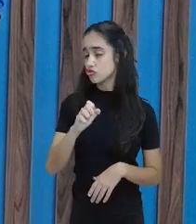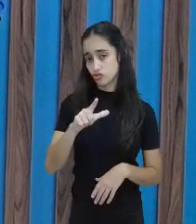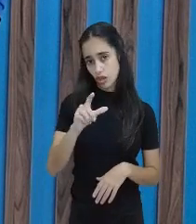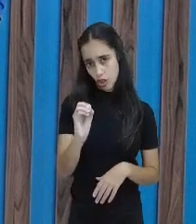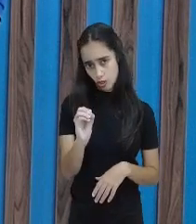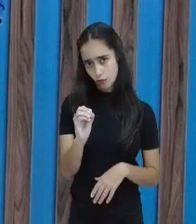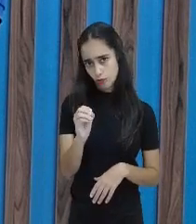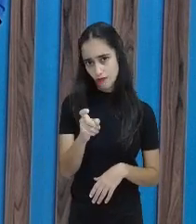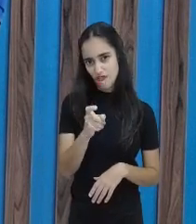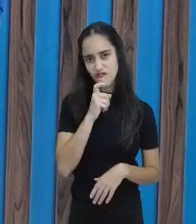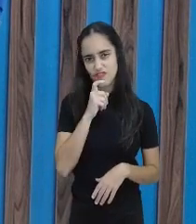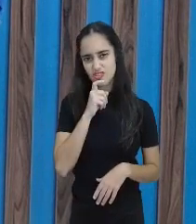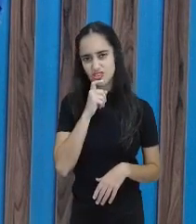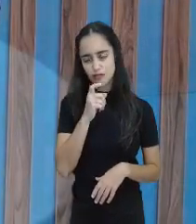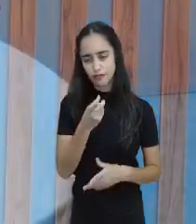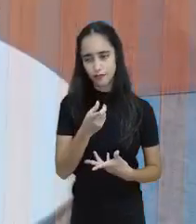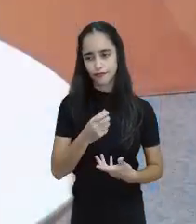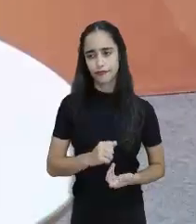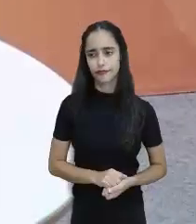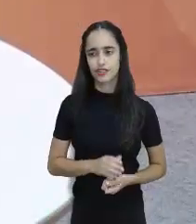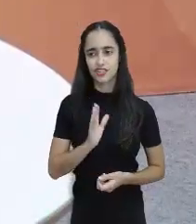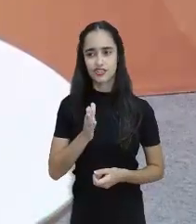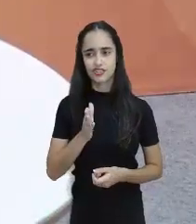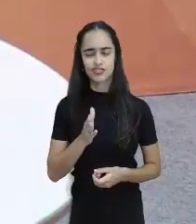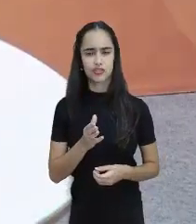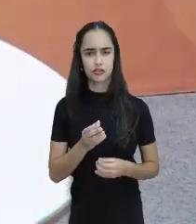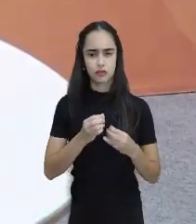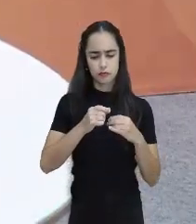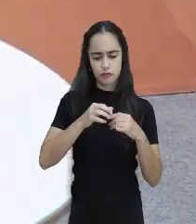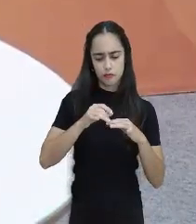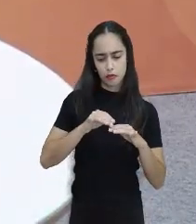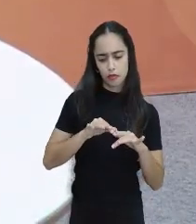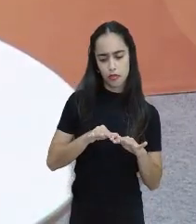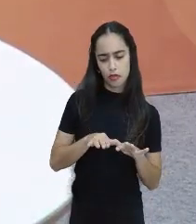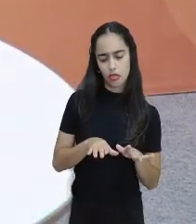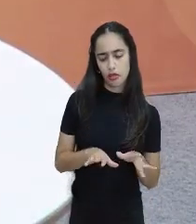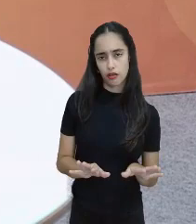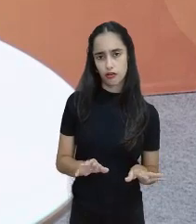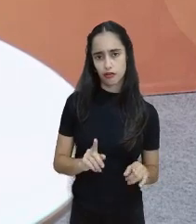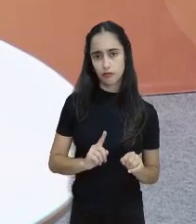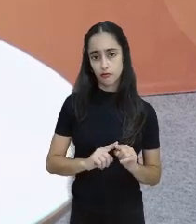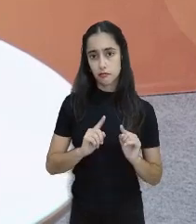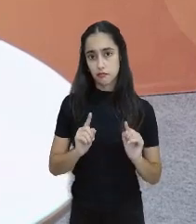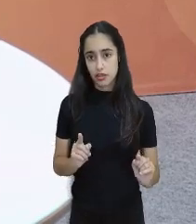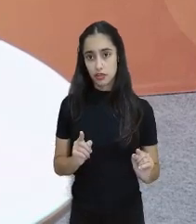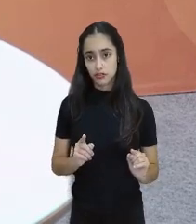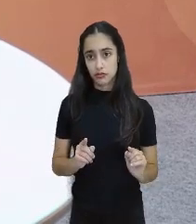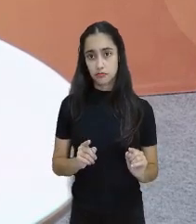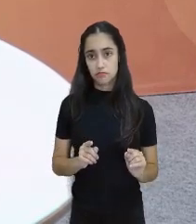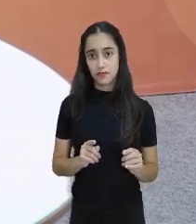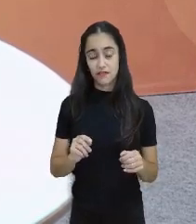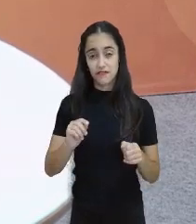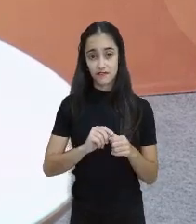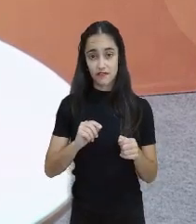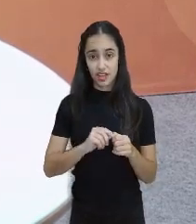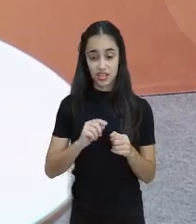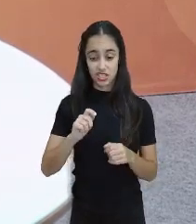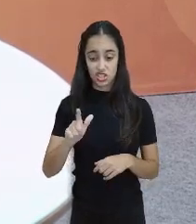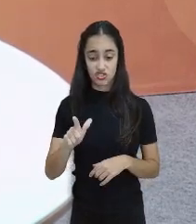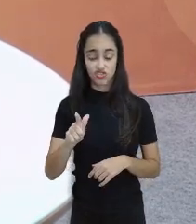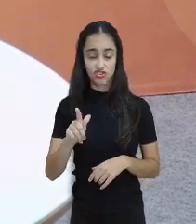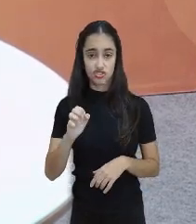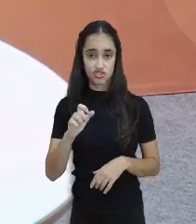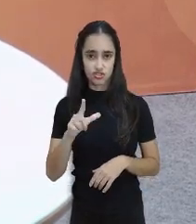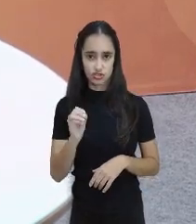esse gelo. E ele já está derretendo. Para formar o gelo, eu coloquei uma água